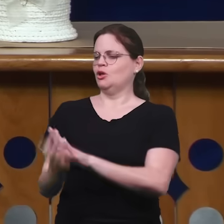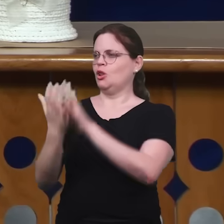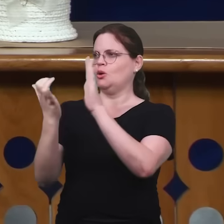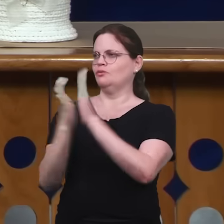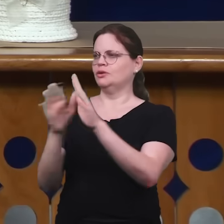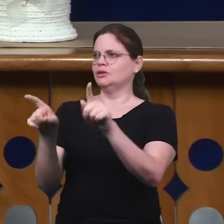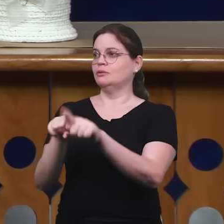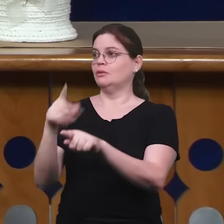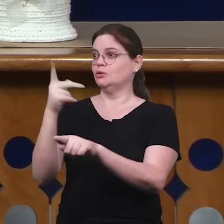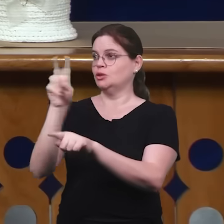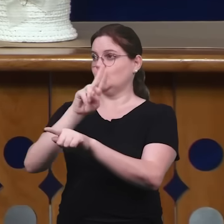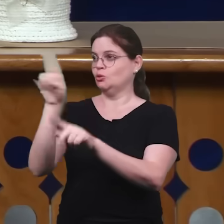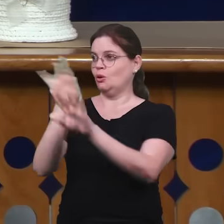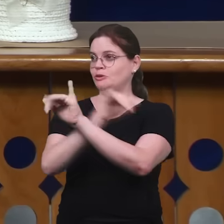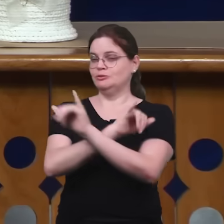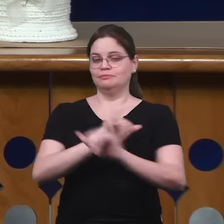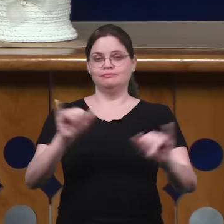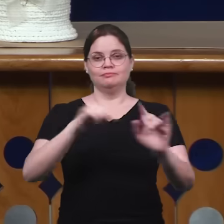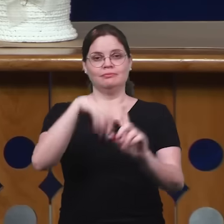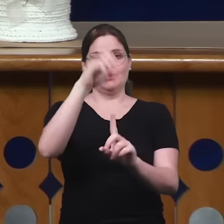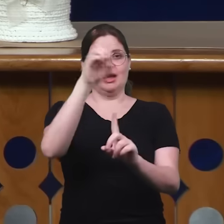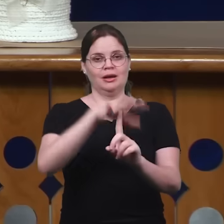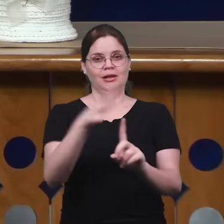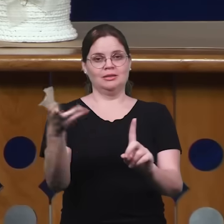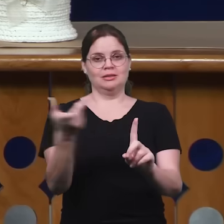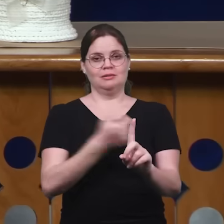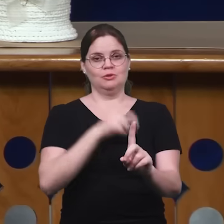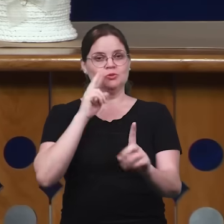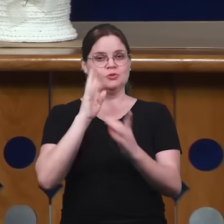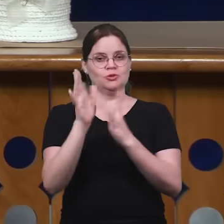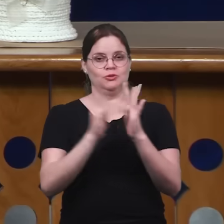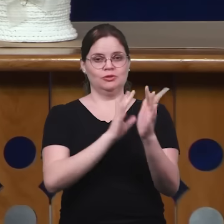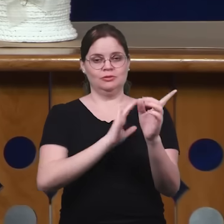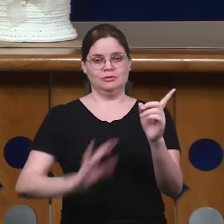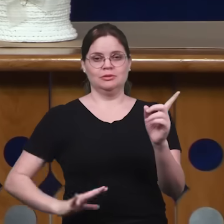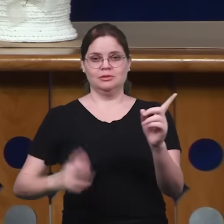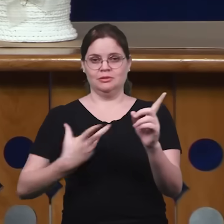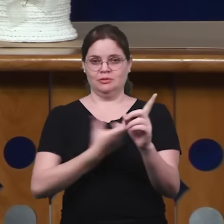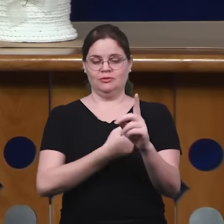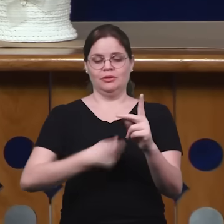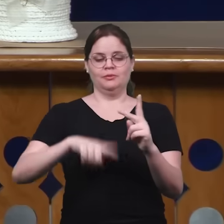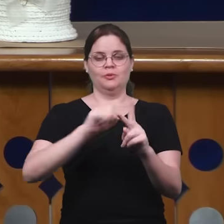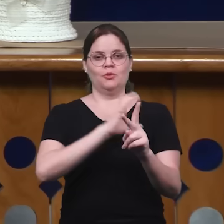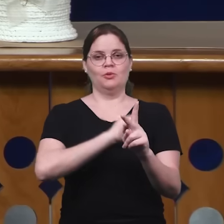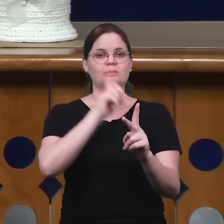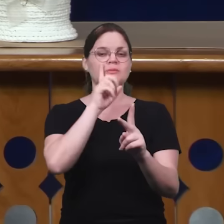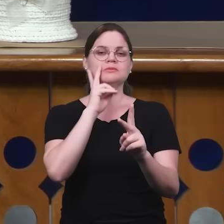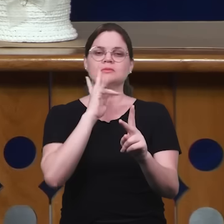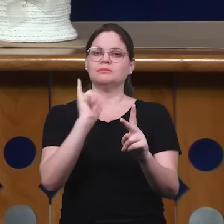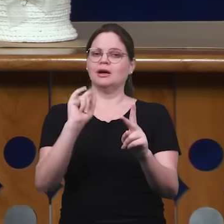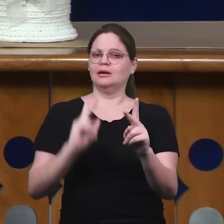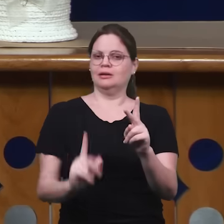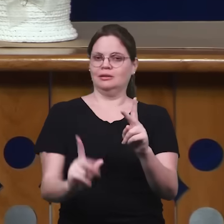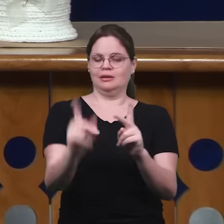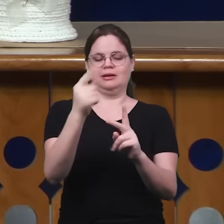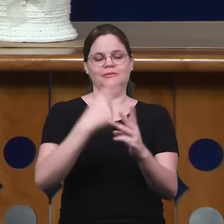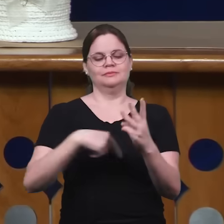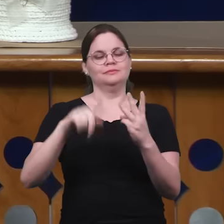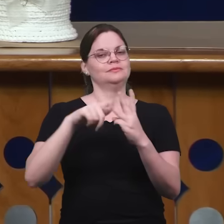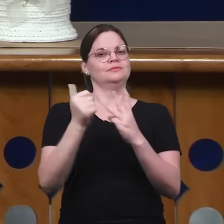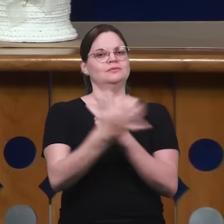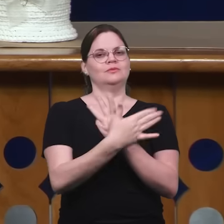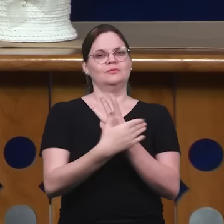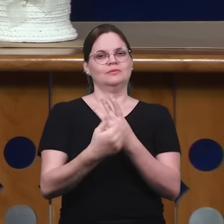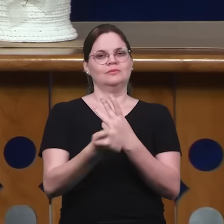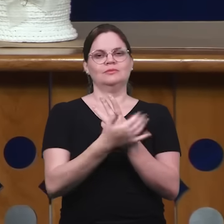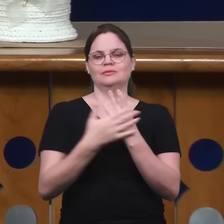nome dizemos que a graça maravilhosa e salvadora do Senhor Jesus, o grande amor de Deus, nosso eterno Pai, e as